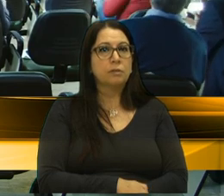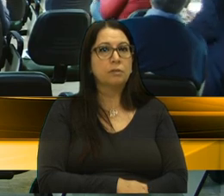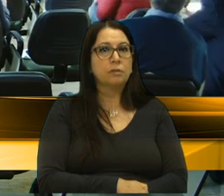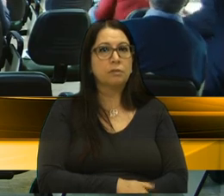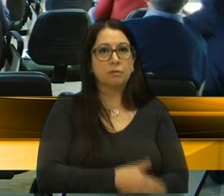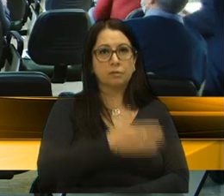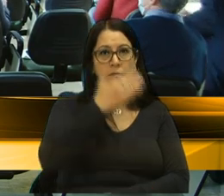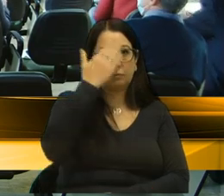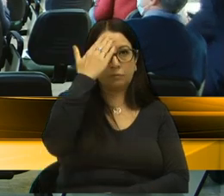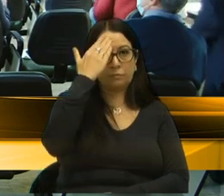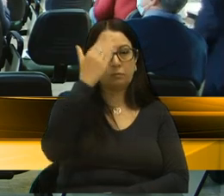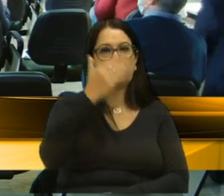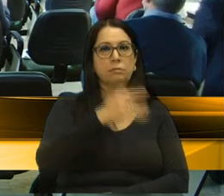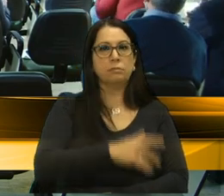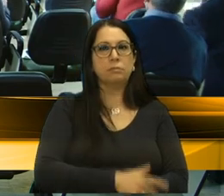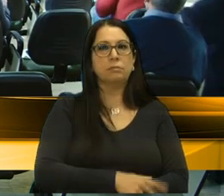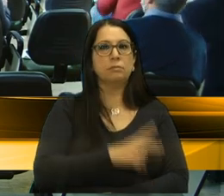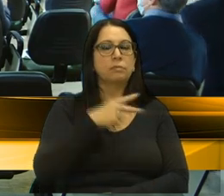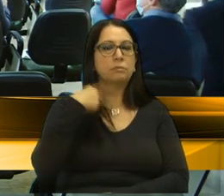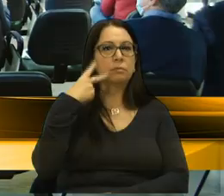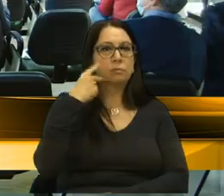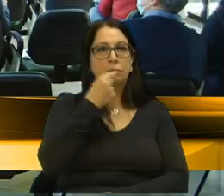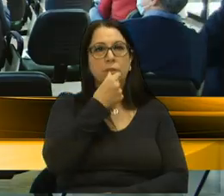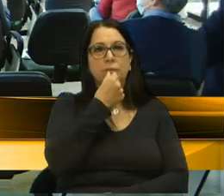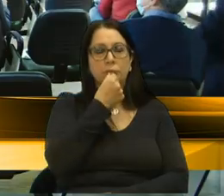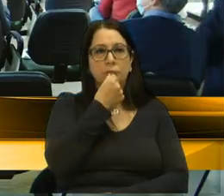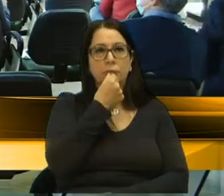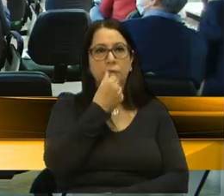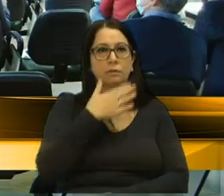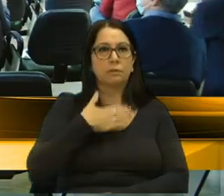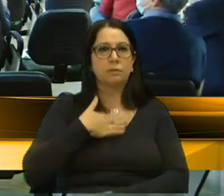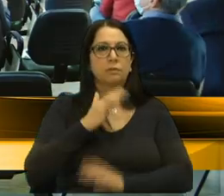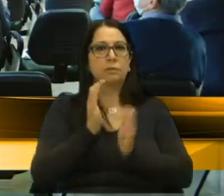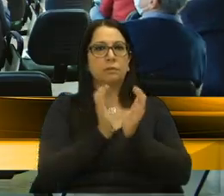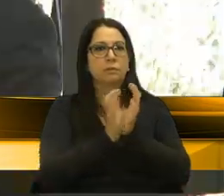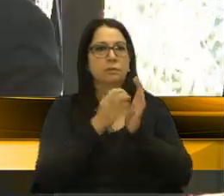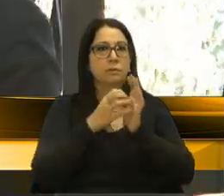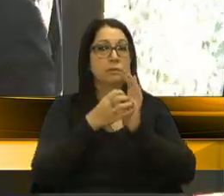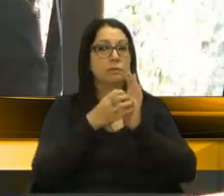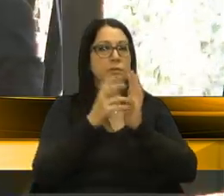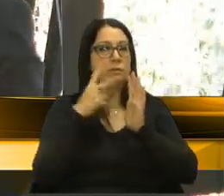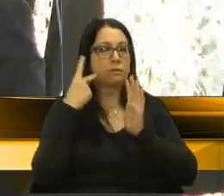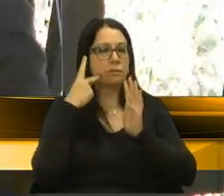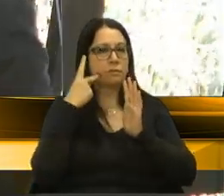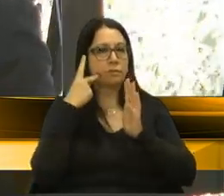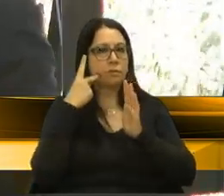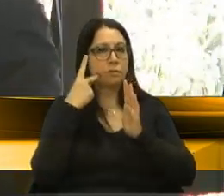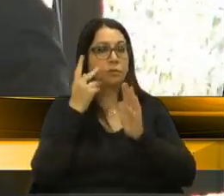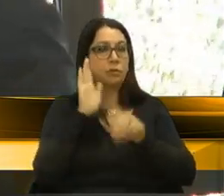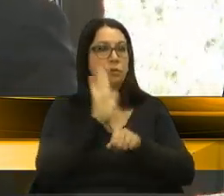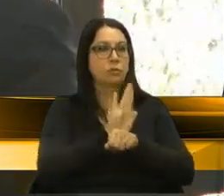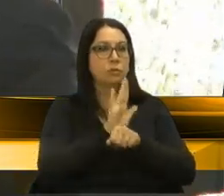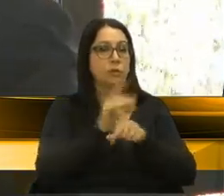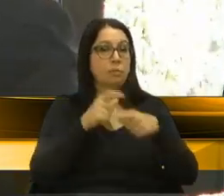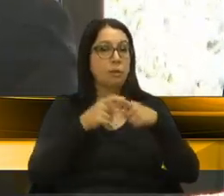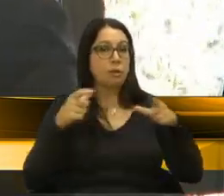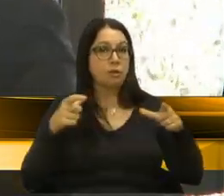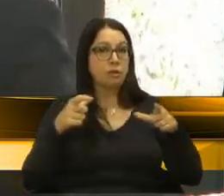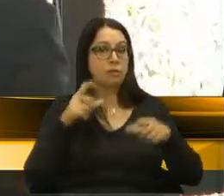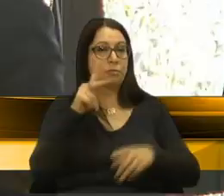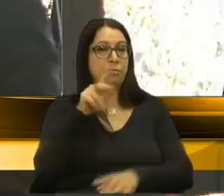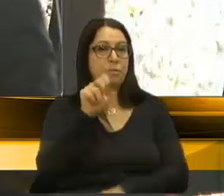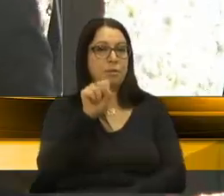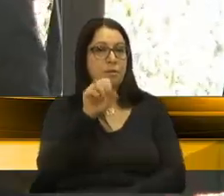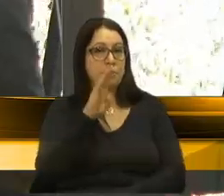Muito obrigado, vereador Rodrigo Beltrão, meu colega de bancada, que nos ajuda a formar a maior bancada da história do PSB